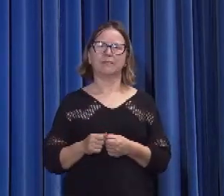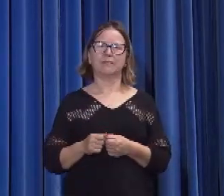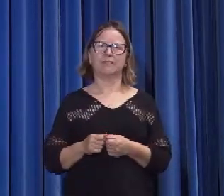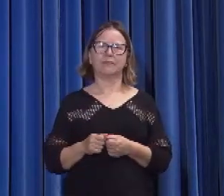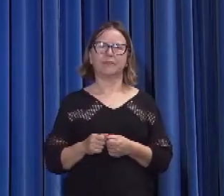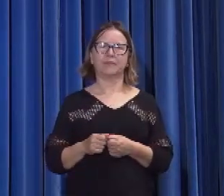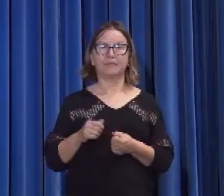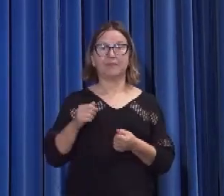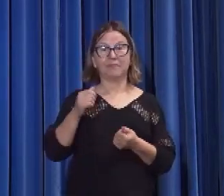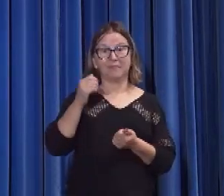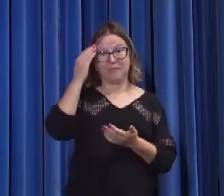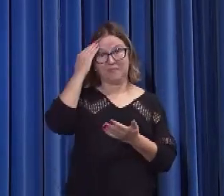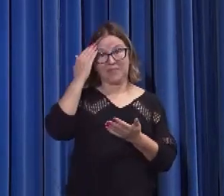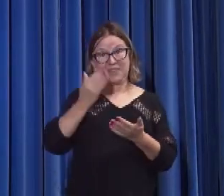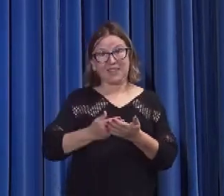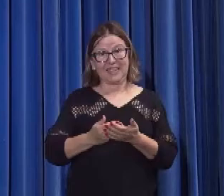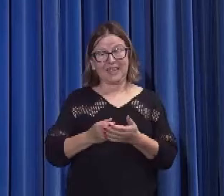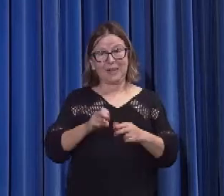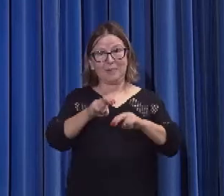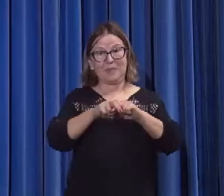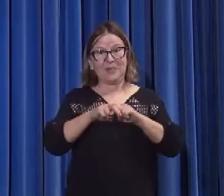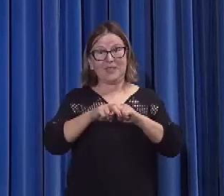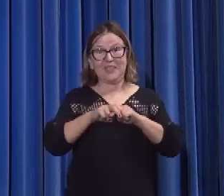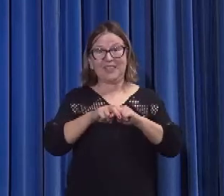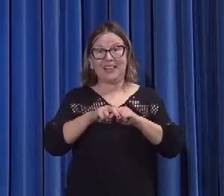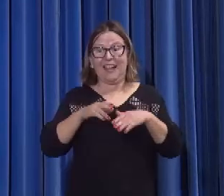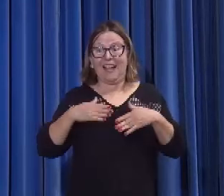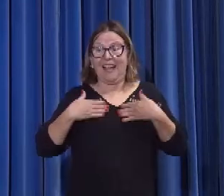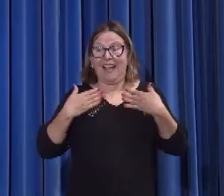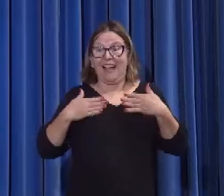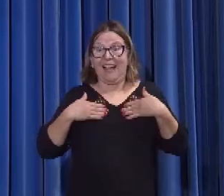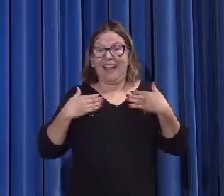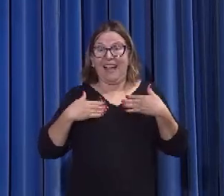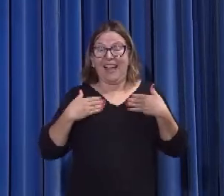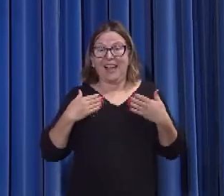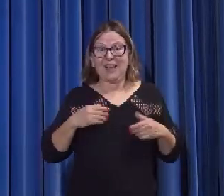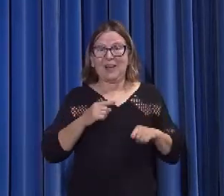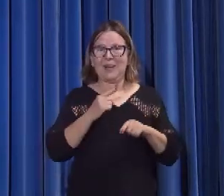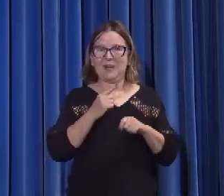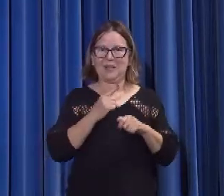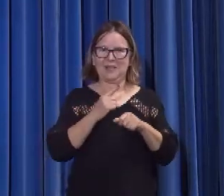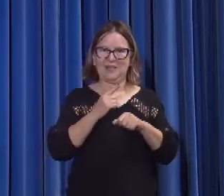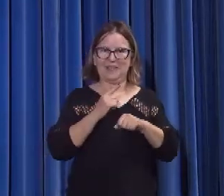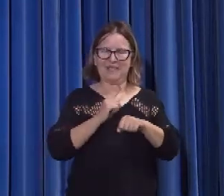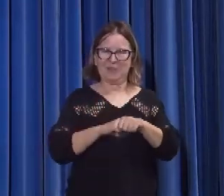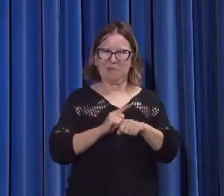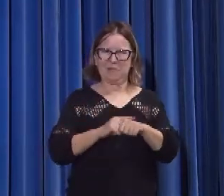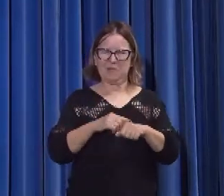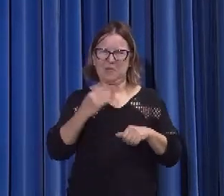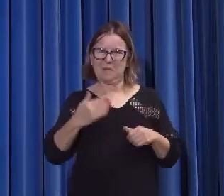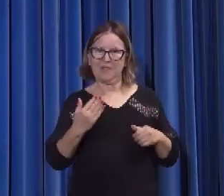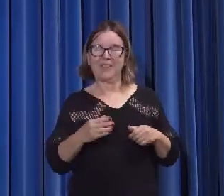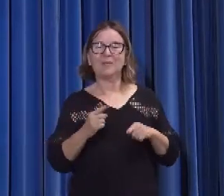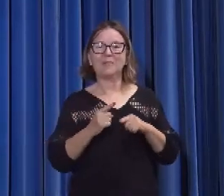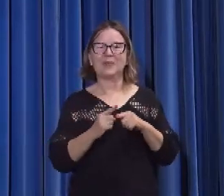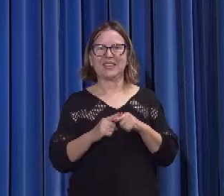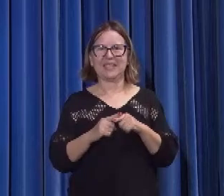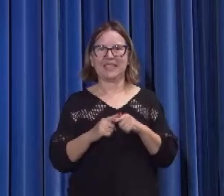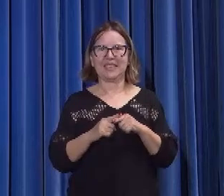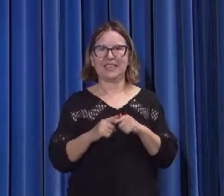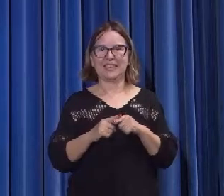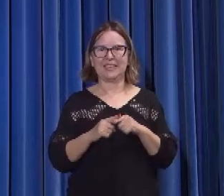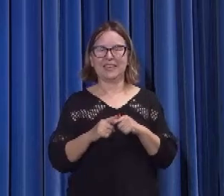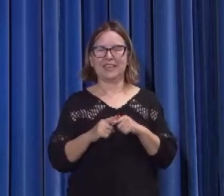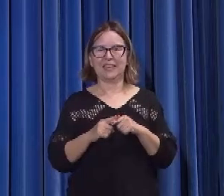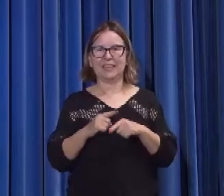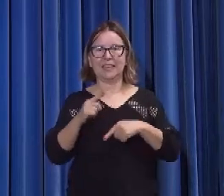Considerem motivo de grande alegria o passarem por qualquer tipo de provação, pois sabem que quando sua fé é